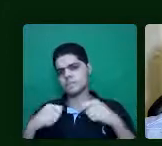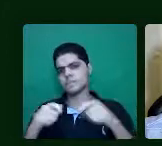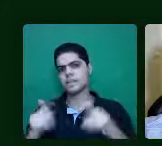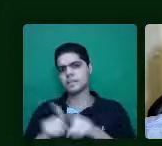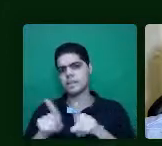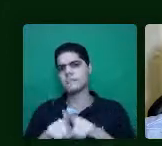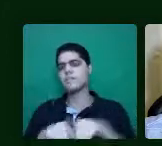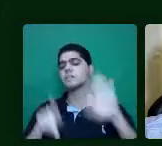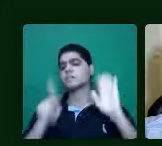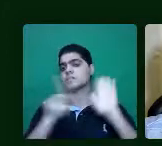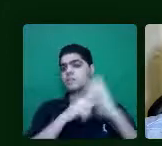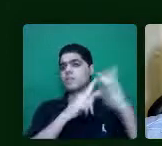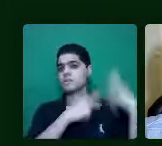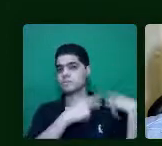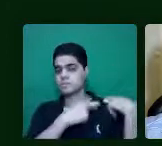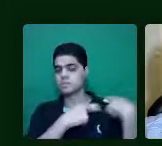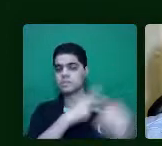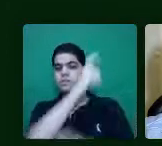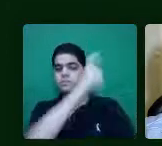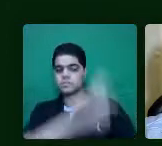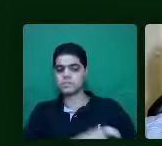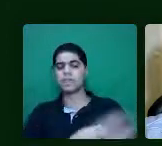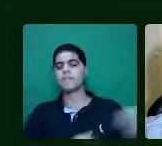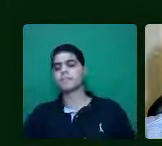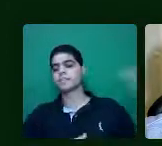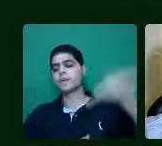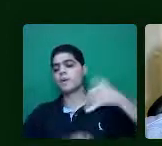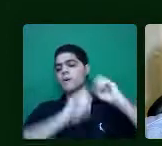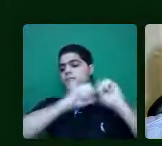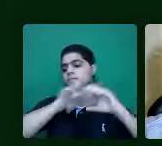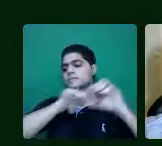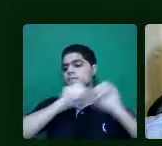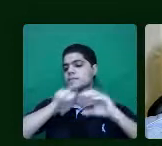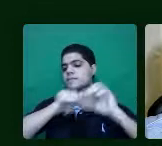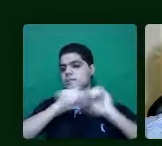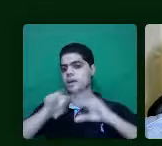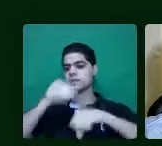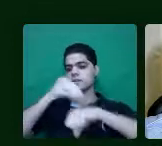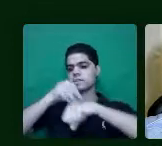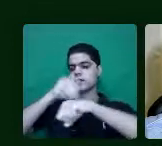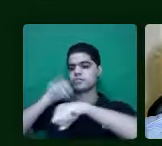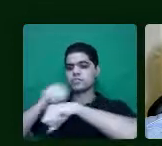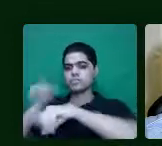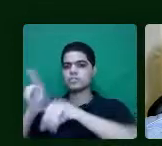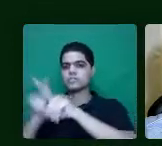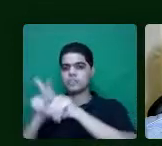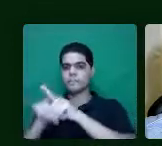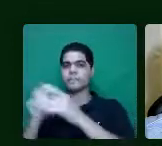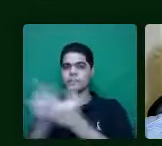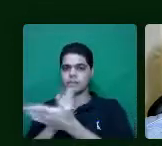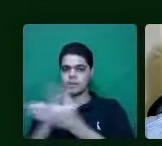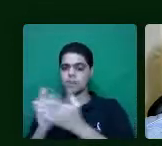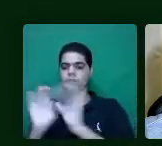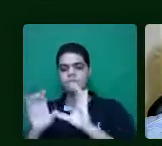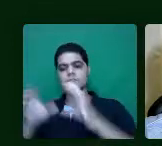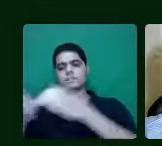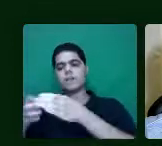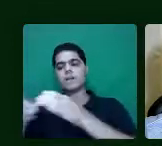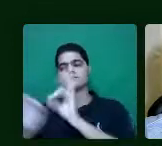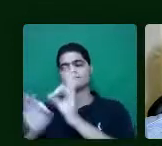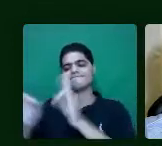vai ser ali tirar dúvida pontual dentro da sua área de especialidade e oferecer feedback para as equipes que querem mostrar a solução e coletar a